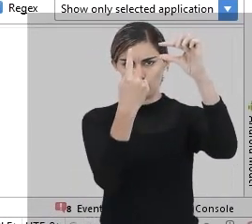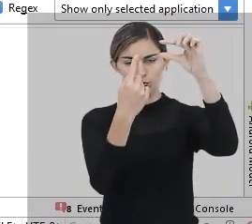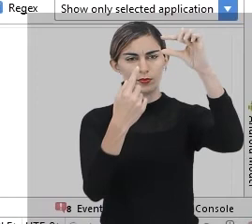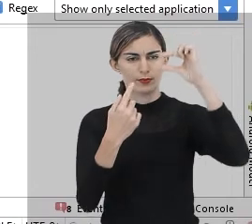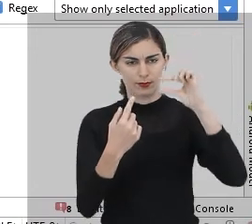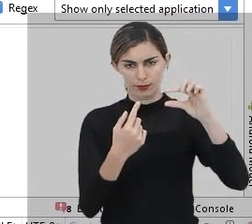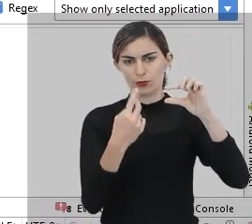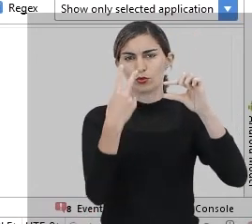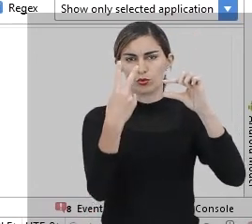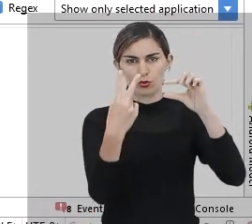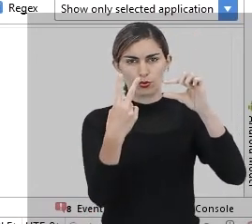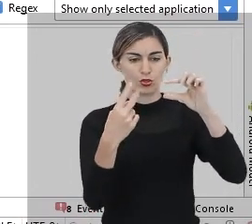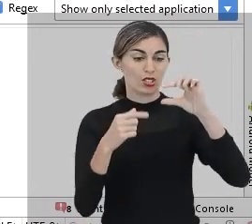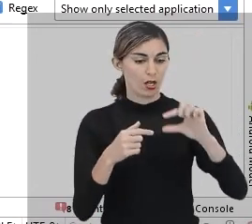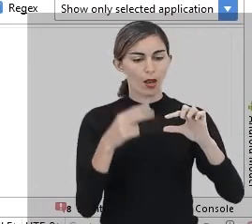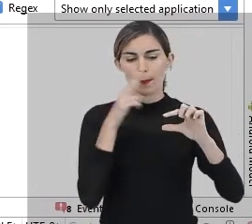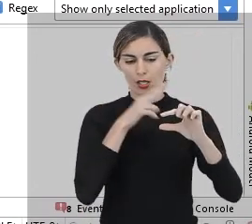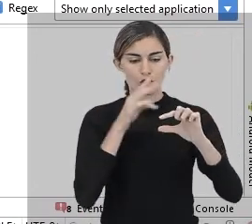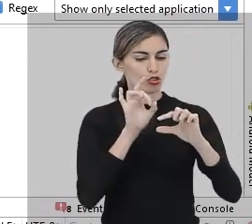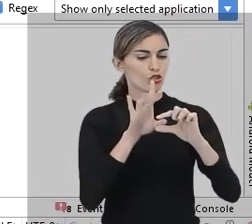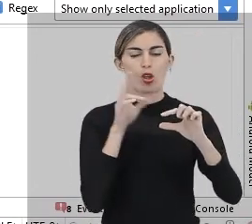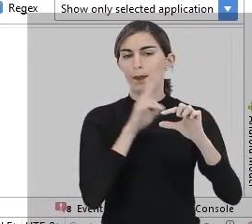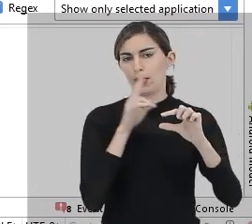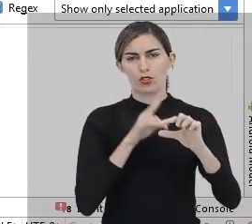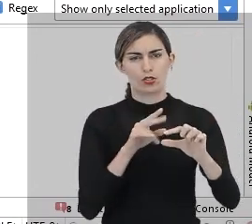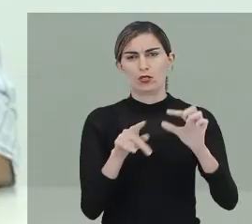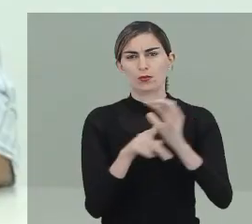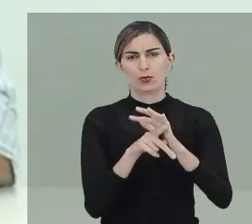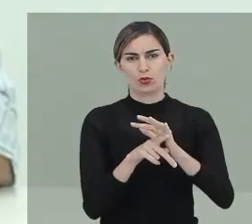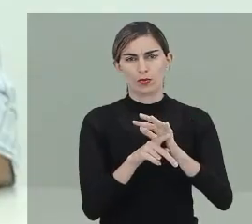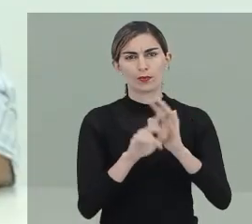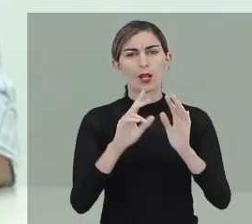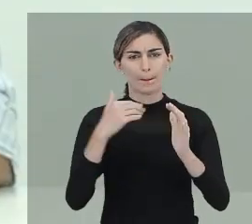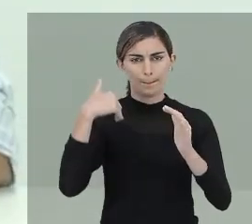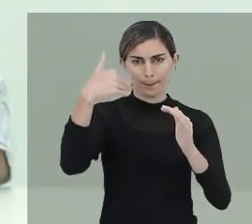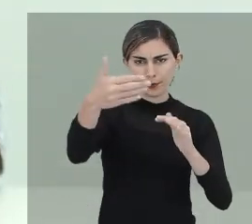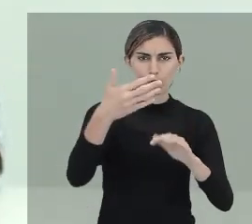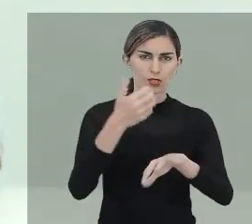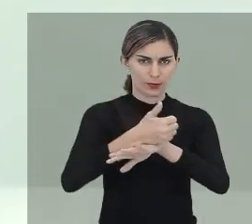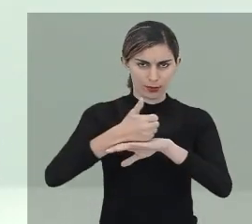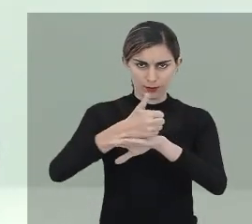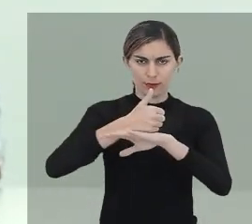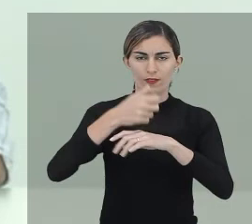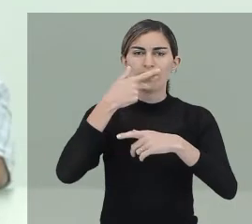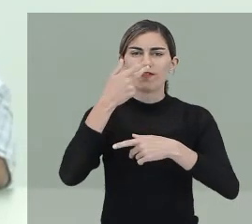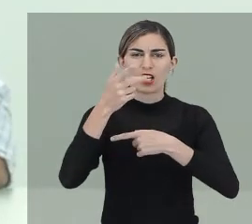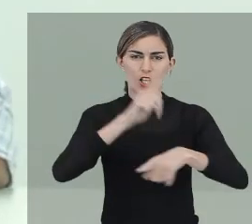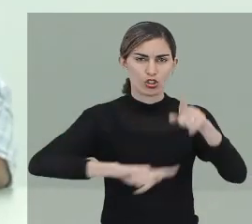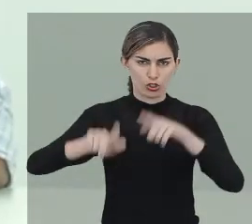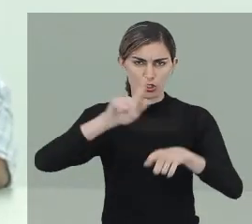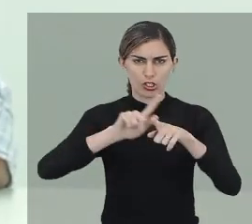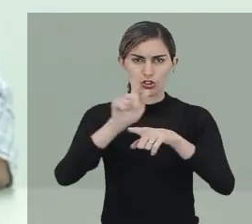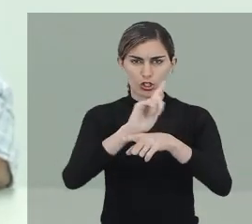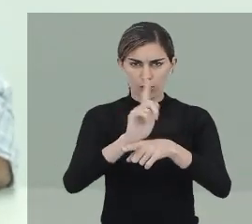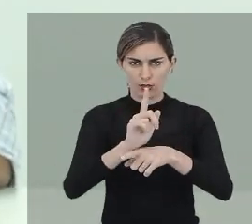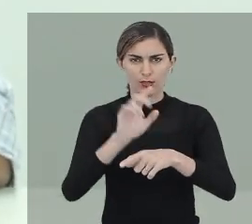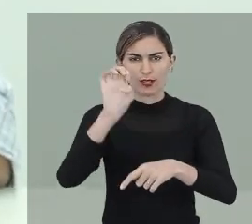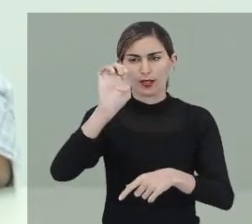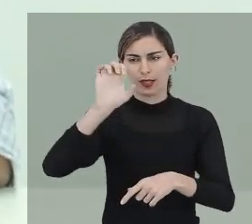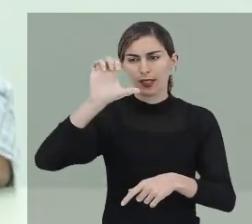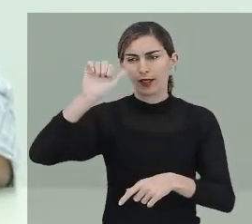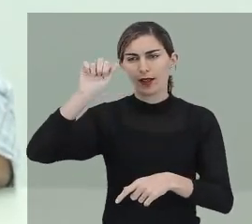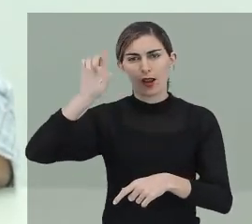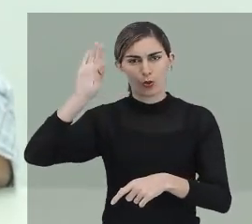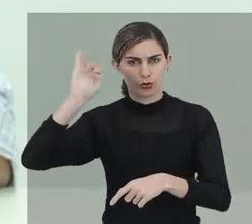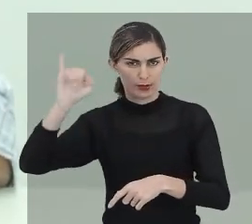botão 2 e no caso da emergência, eu boto só a emergência. E na próxima competência, nós vamos falar de gerenciadores de layout. E eu